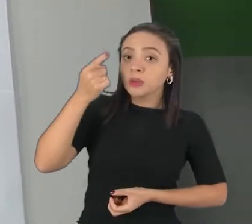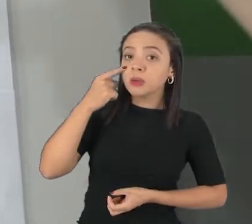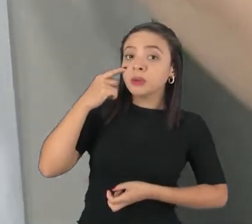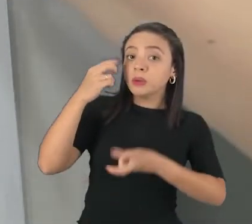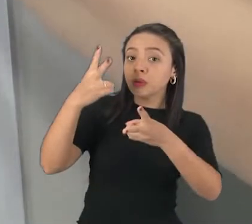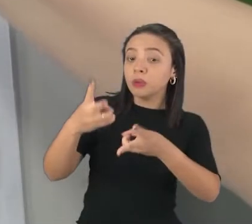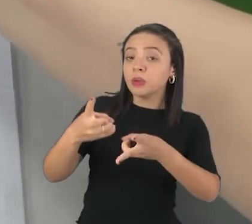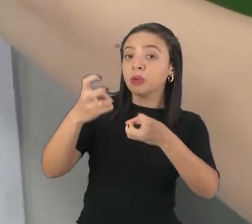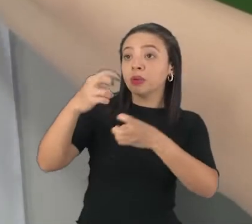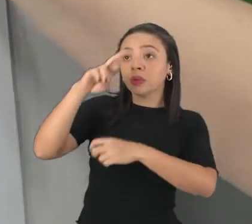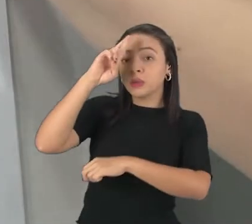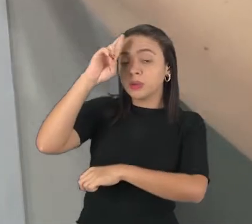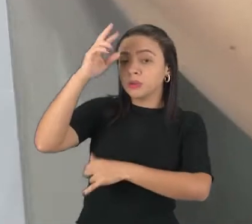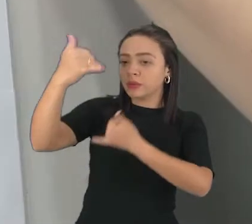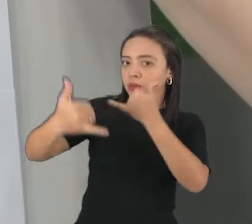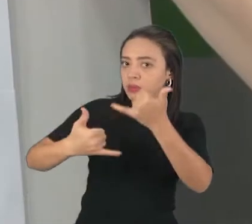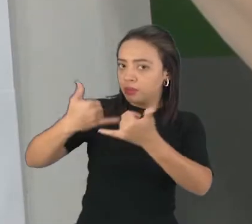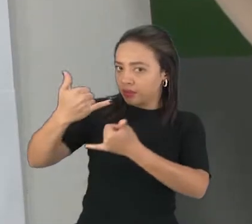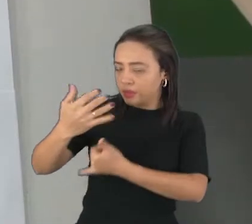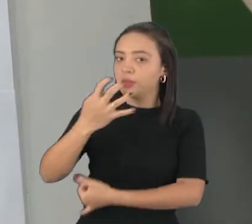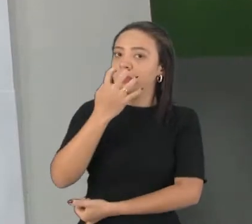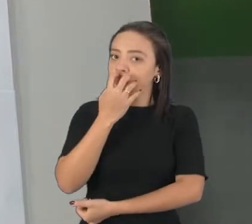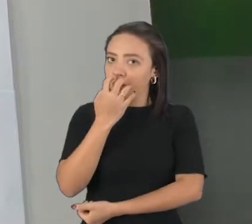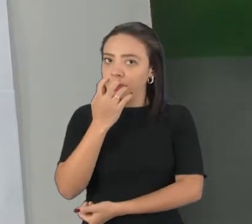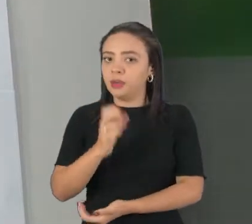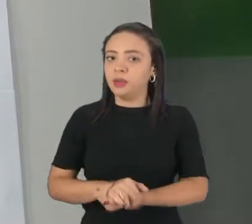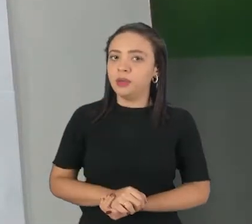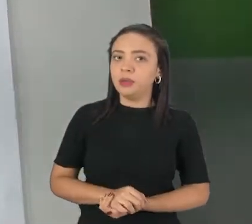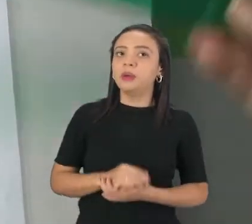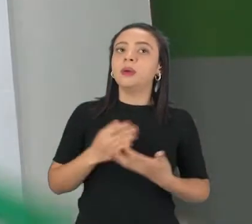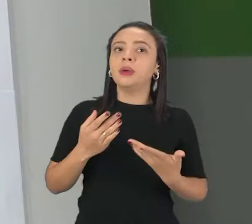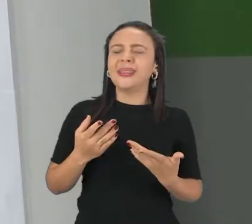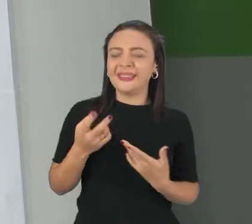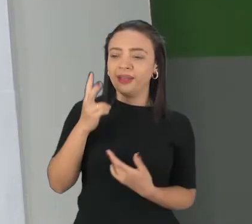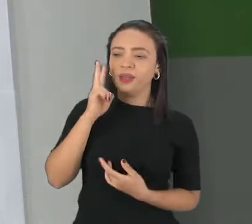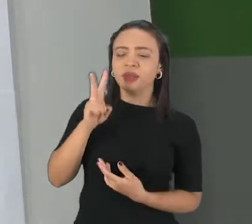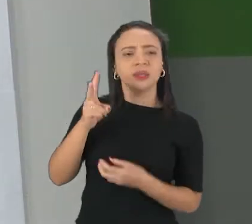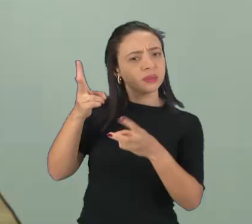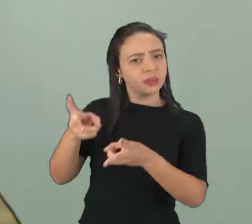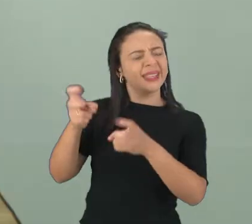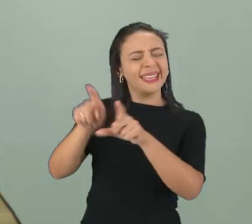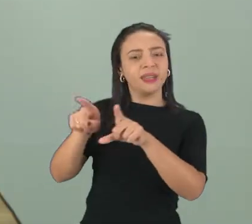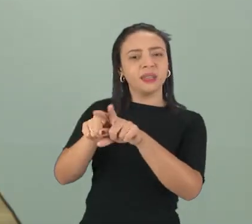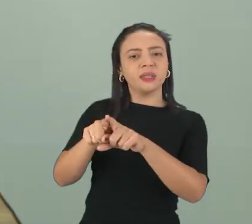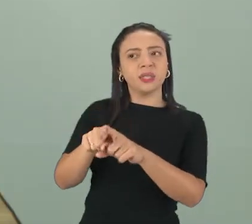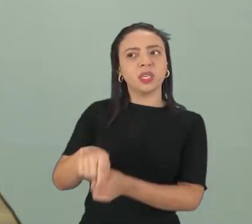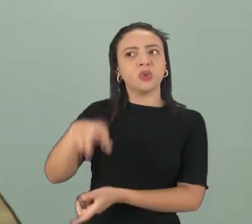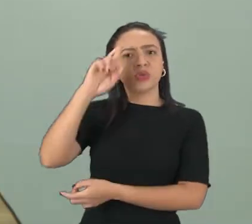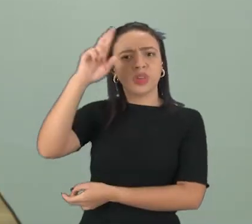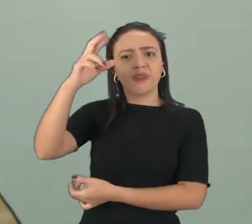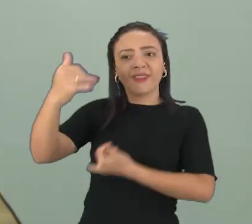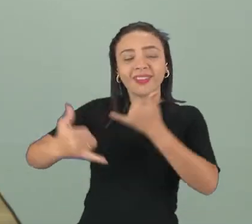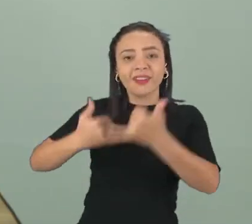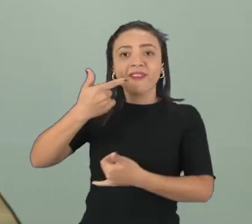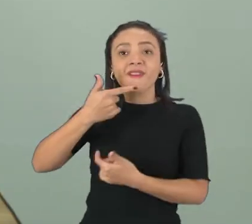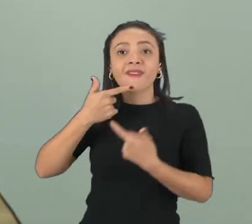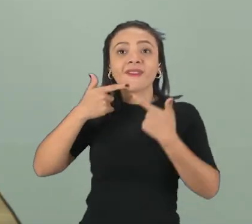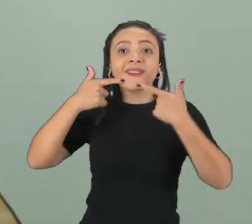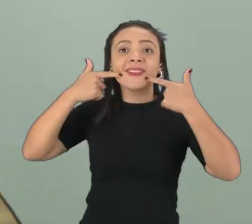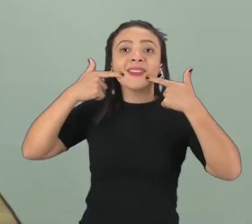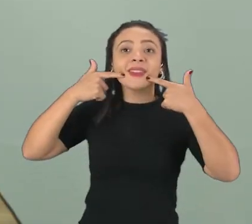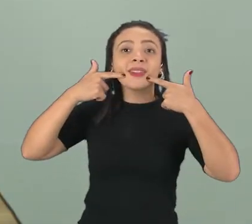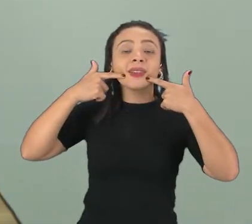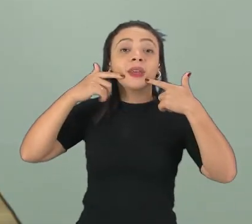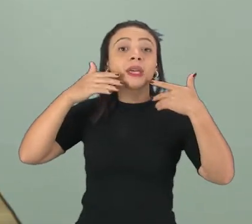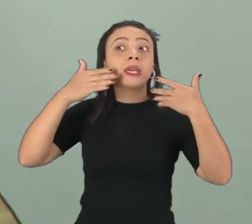dono brincar com uma cachorrinha e se alegrava com ela, ou seja, ele estava sentindo um